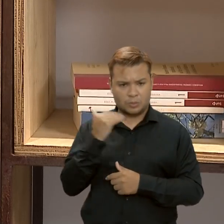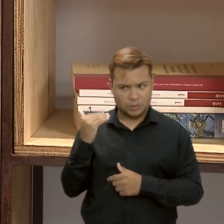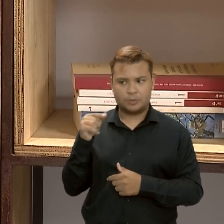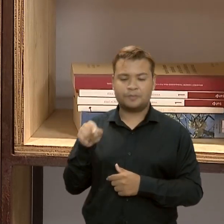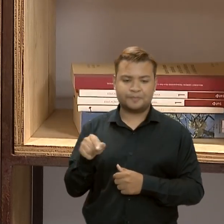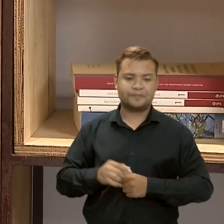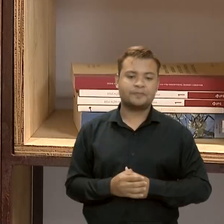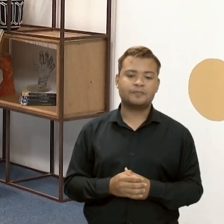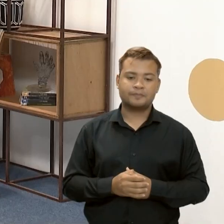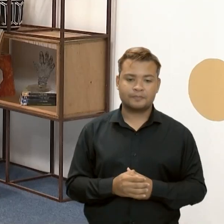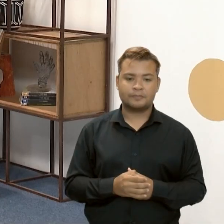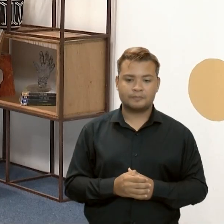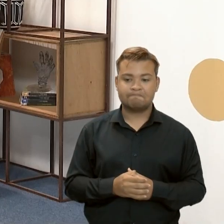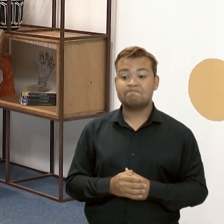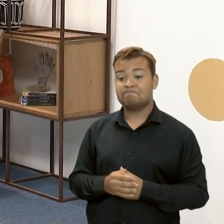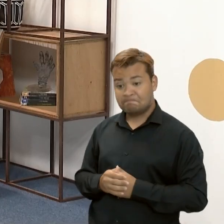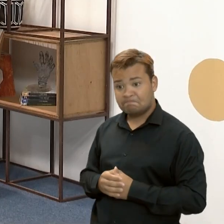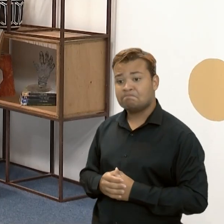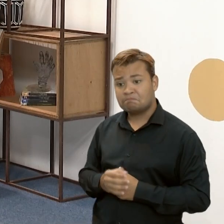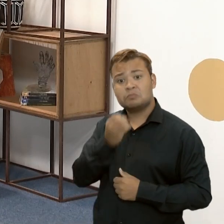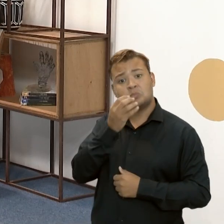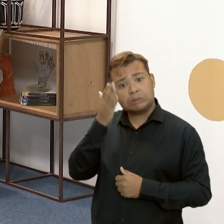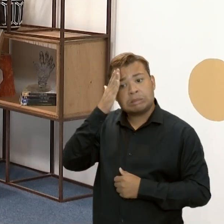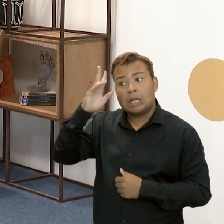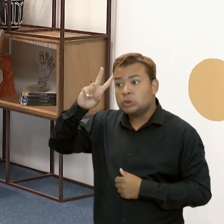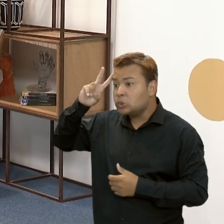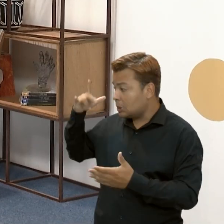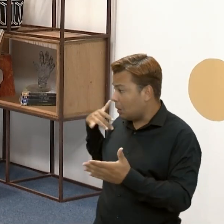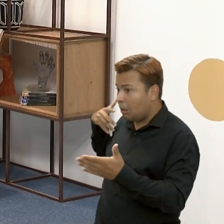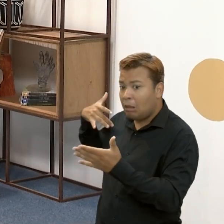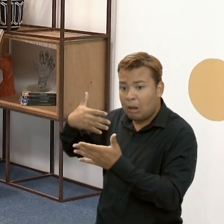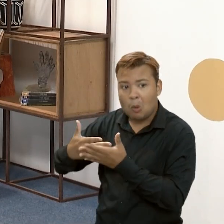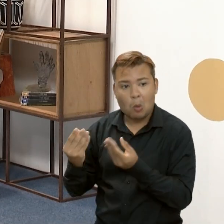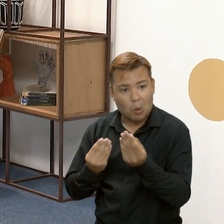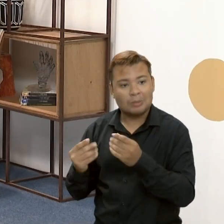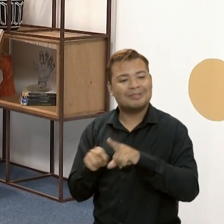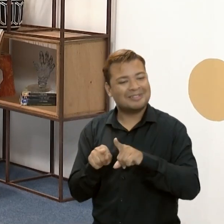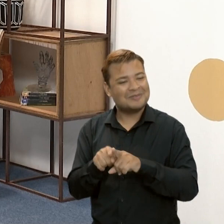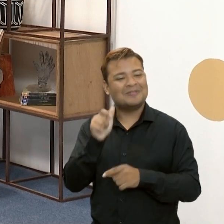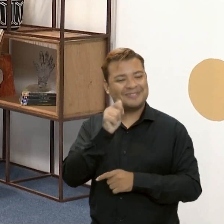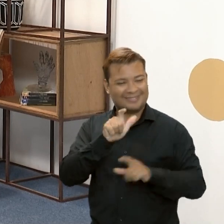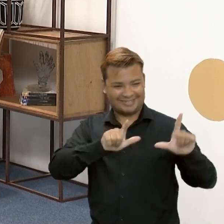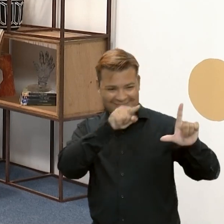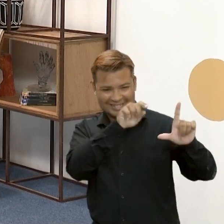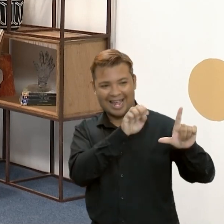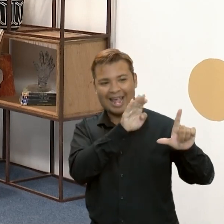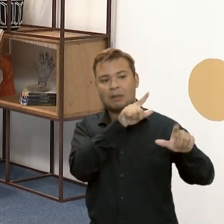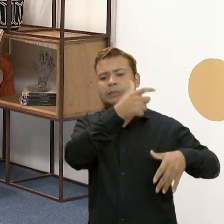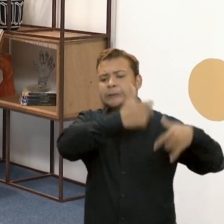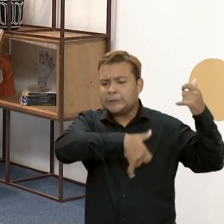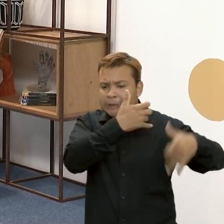né? Bom saber um pouquinho mais, né, dessa história. E até a Hebe também estava contando um pouquinho dessa história, né, Hebe?